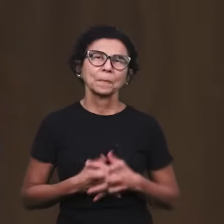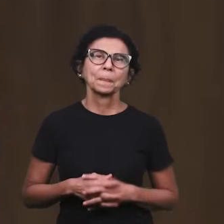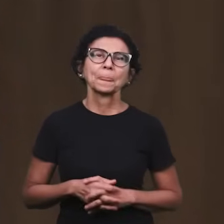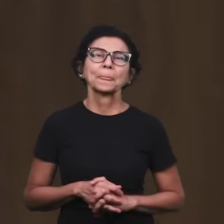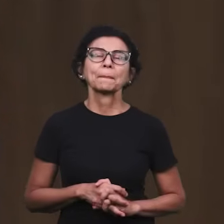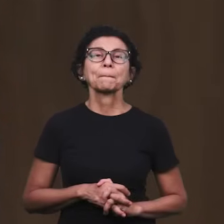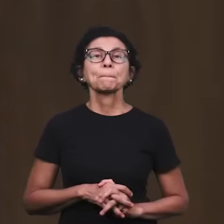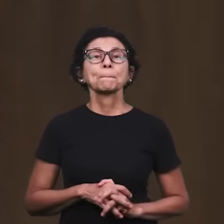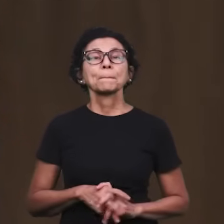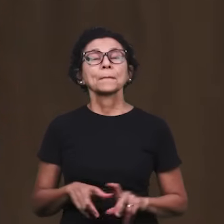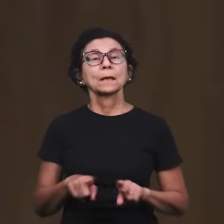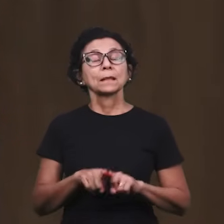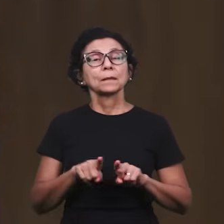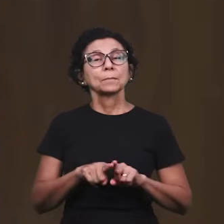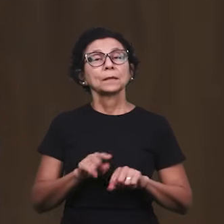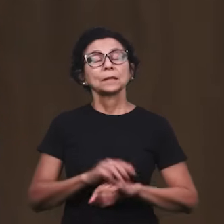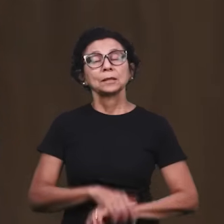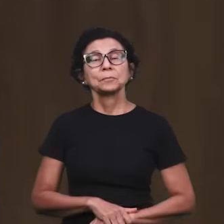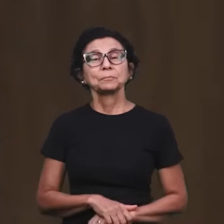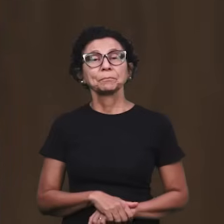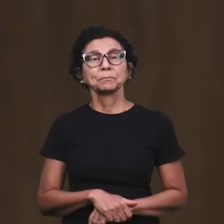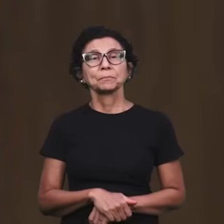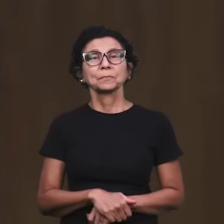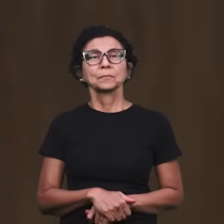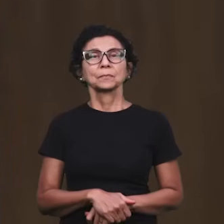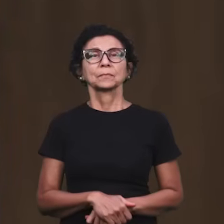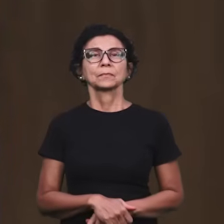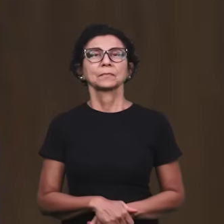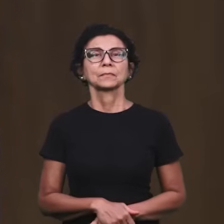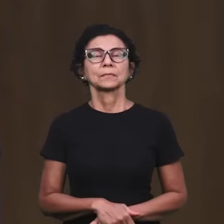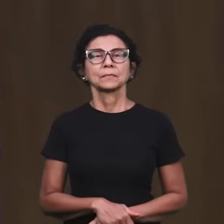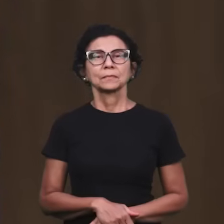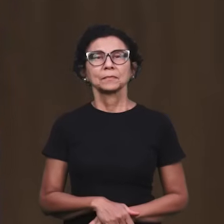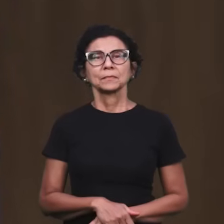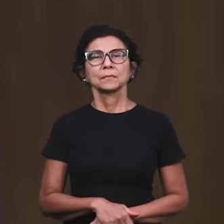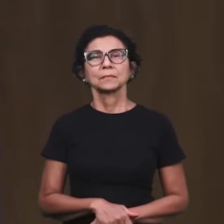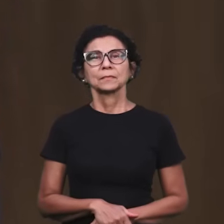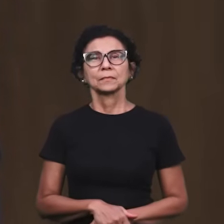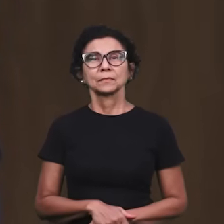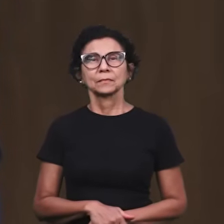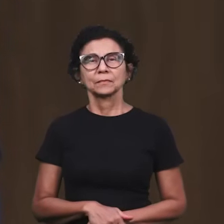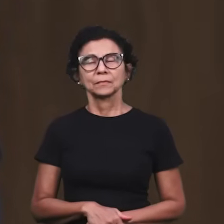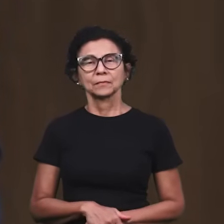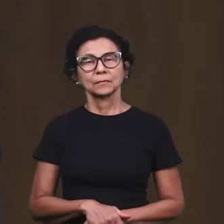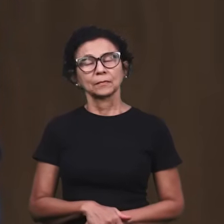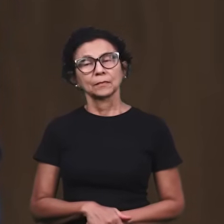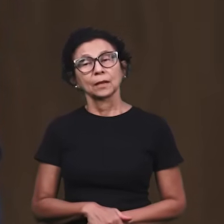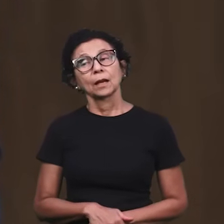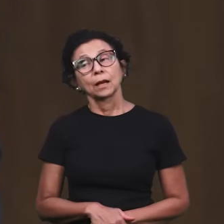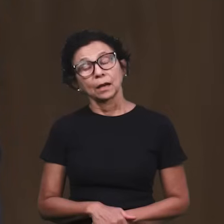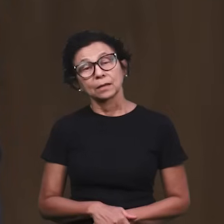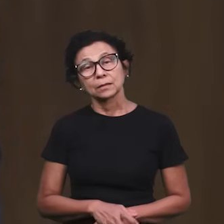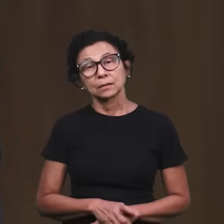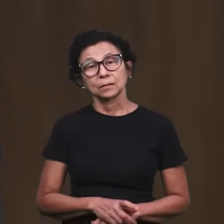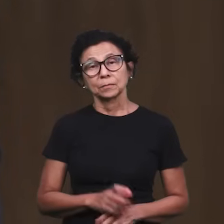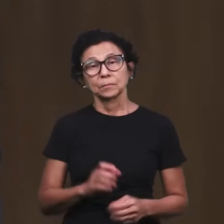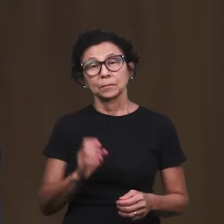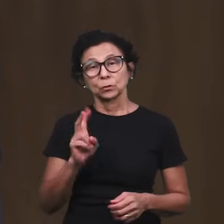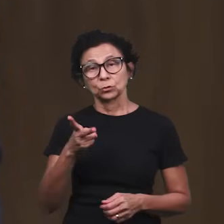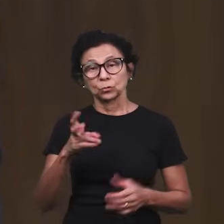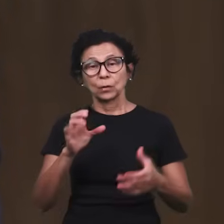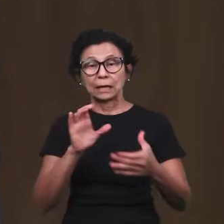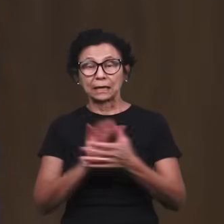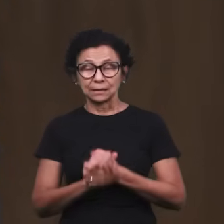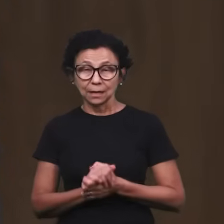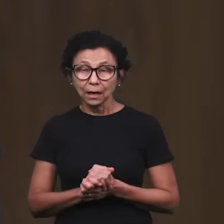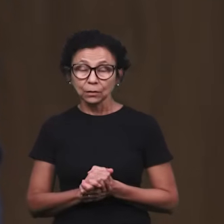uma frase que acho que pode ser dita. Vamos ver. Não existe casamento sem renúncia.